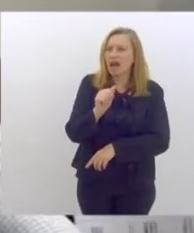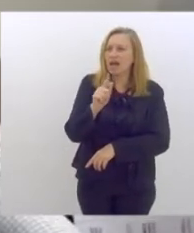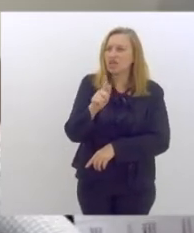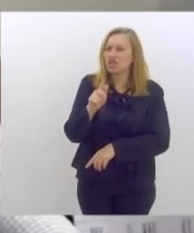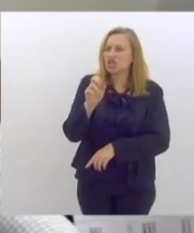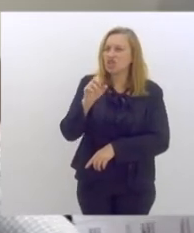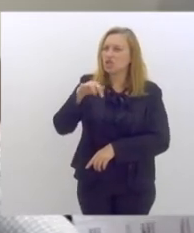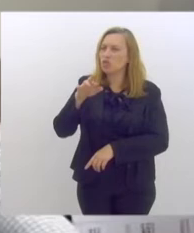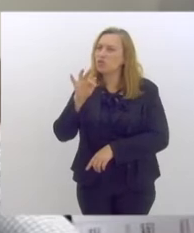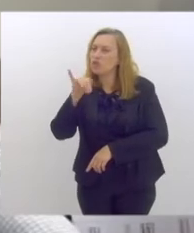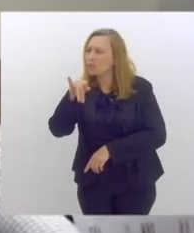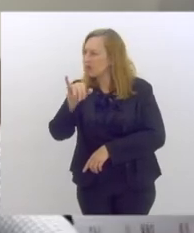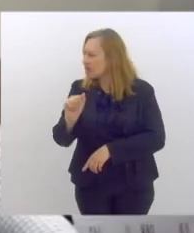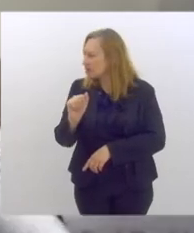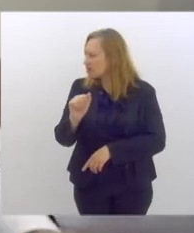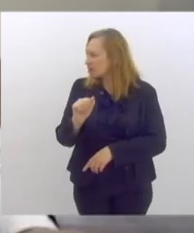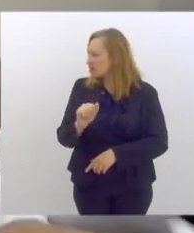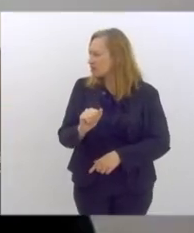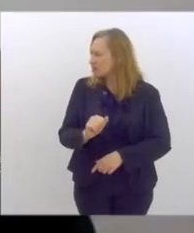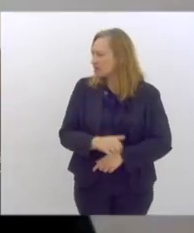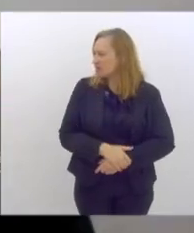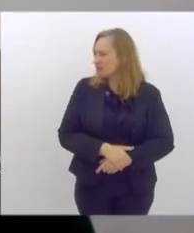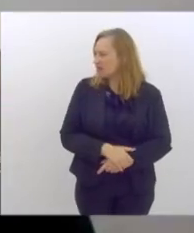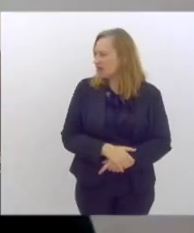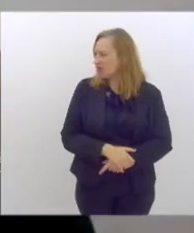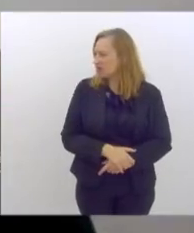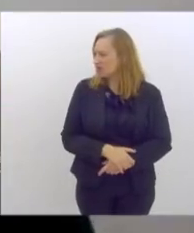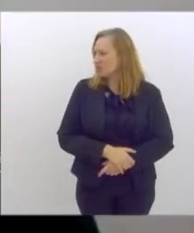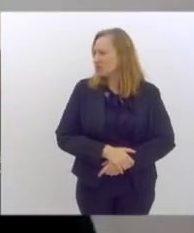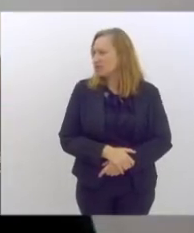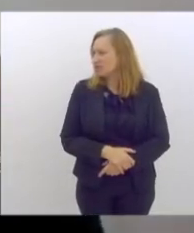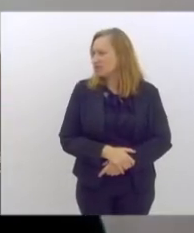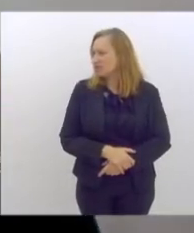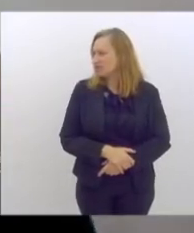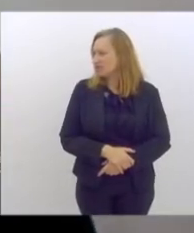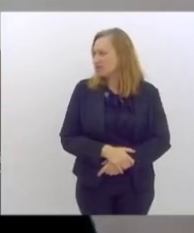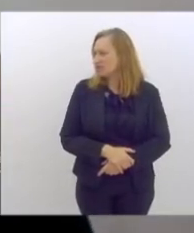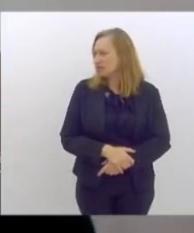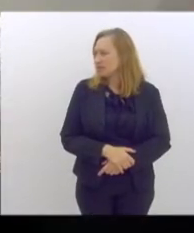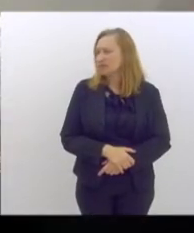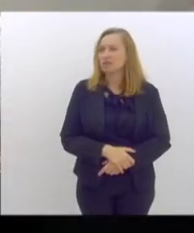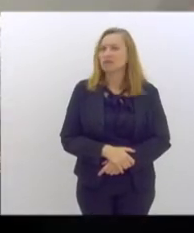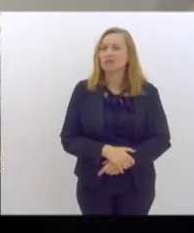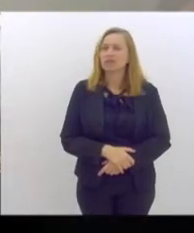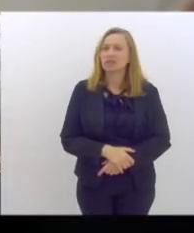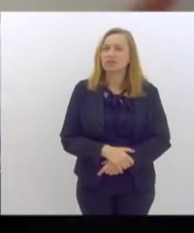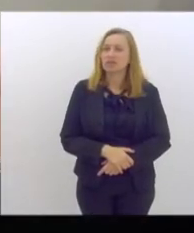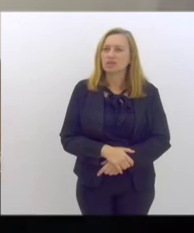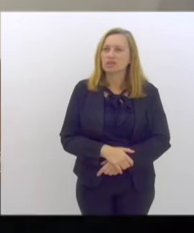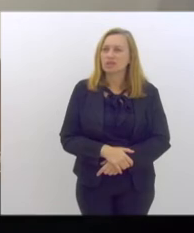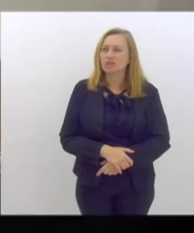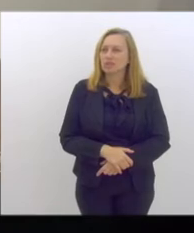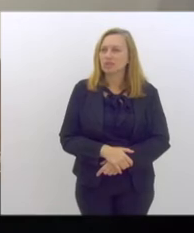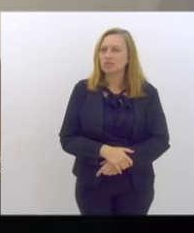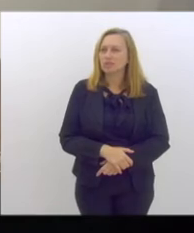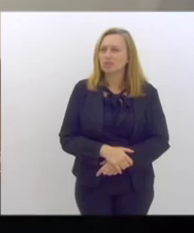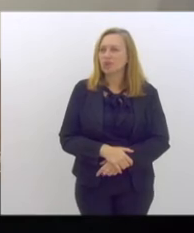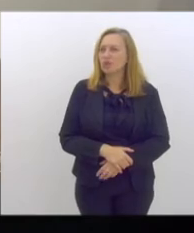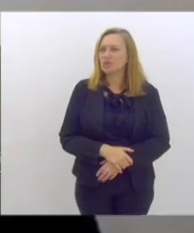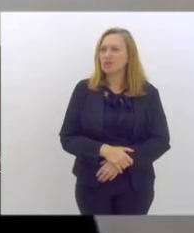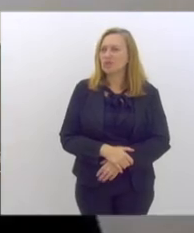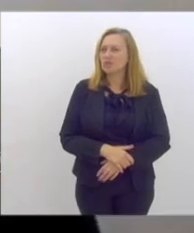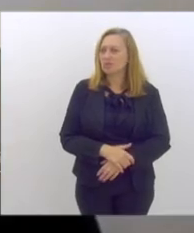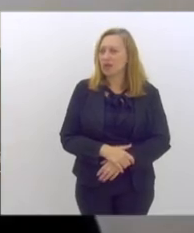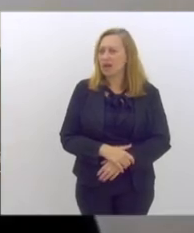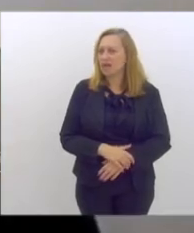ser o combate à xenofobia direto se não combater o preconceito e xenofobia é fortalecer ativa sabia não é e nem pouco